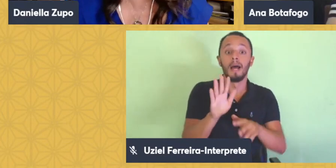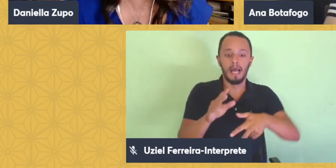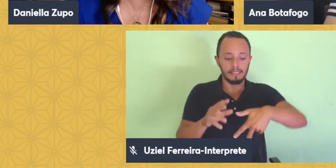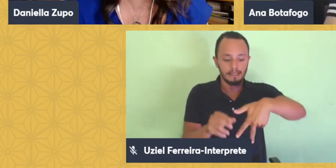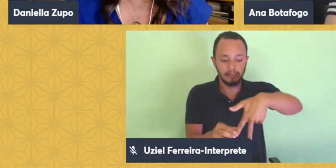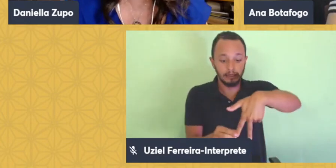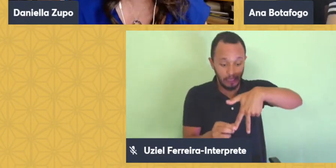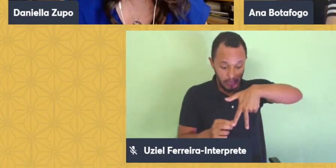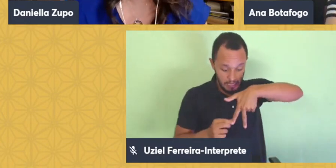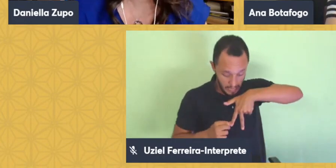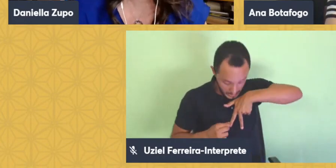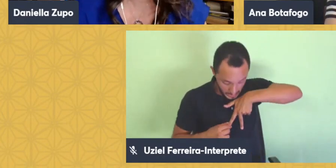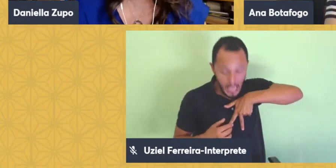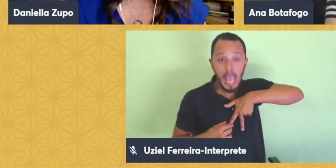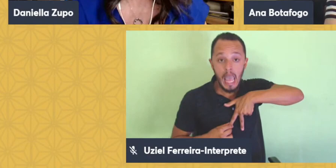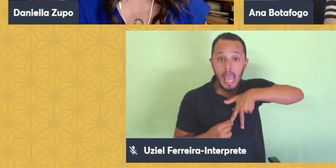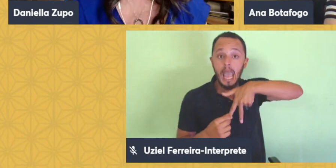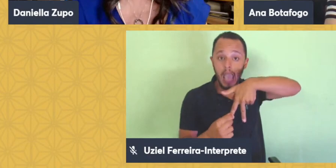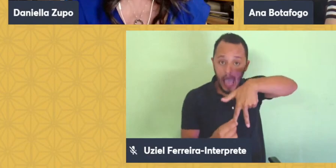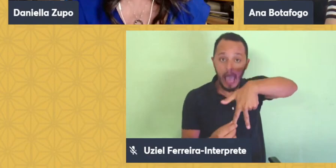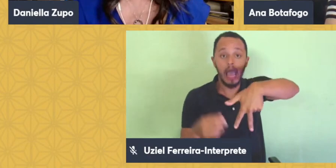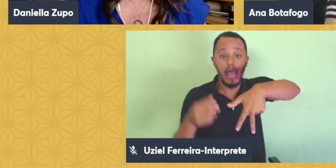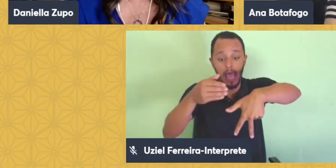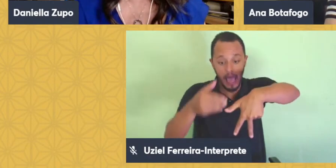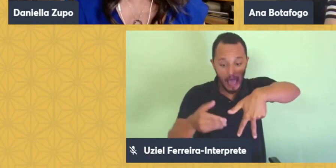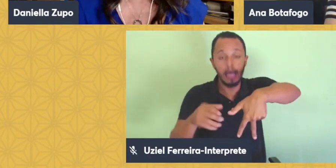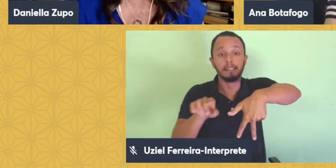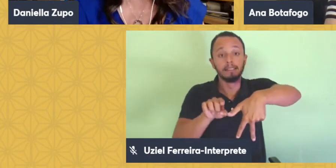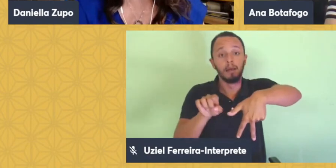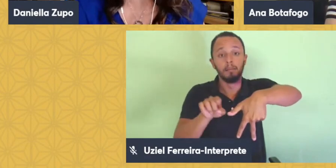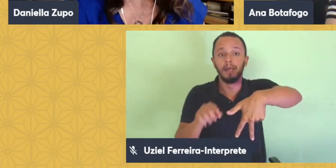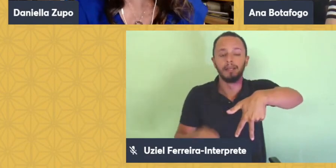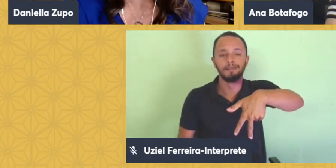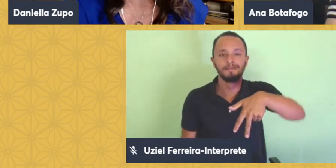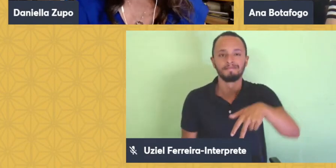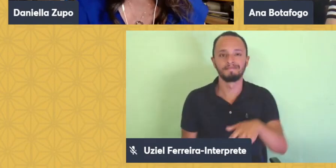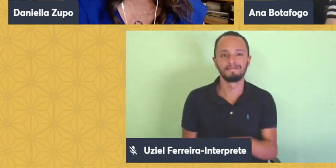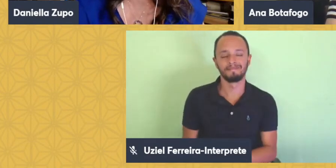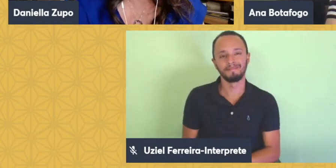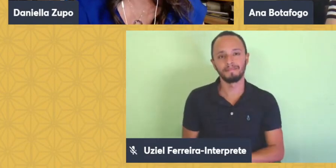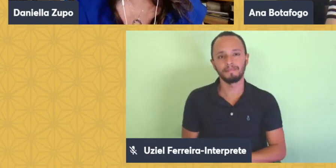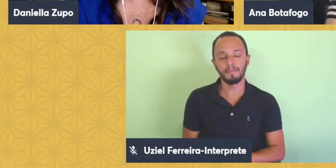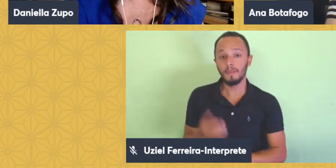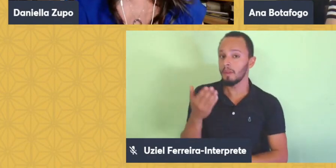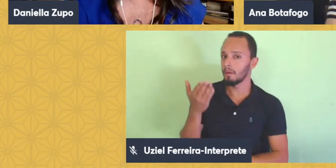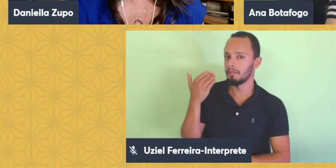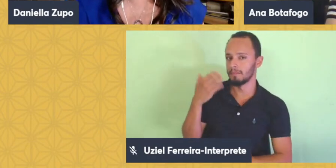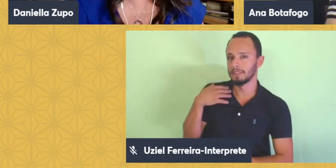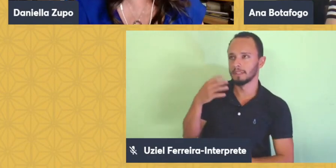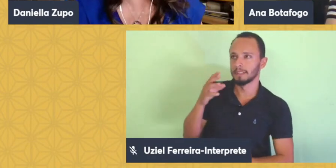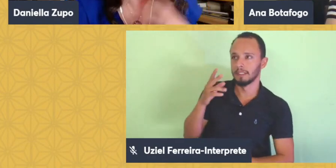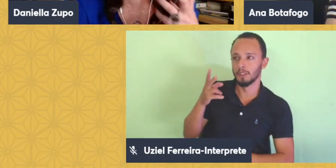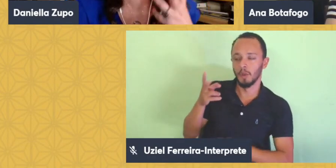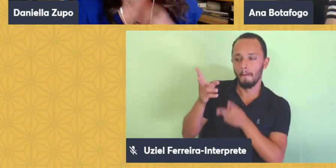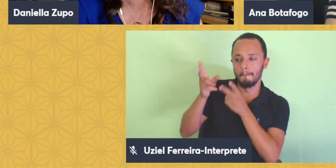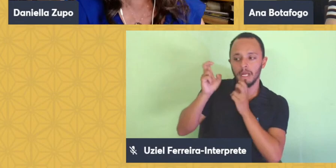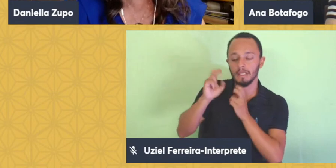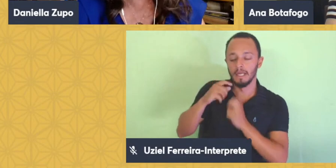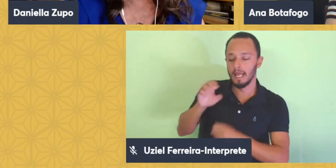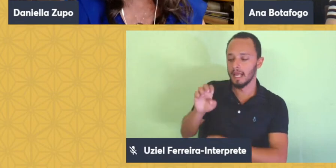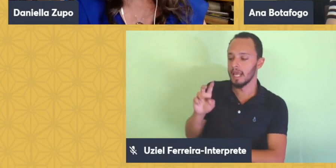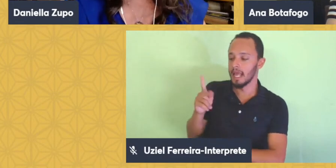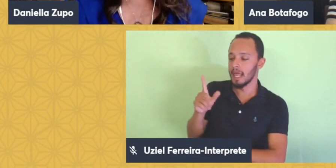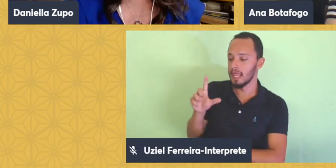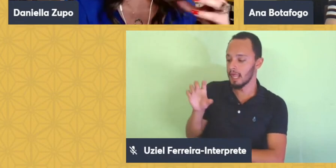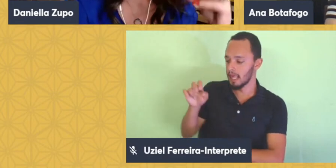né e da palavra também é que eu me lembro uma vez uma vez eu vi a Helena katz falando uma coisa que eu nunca nunca me esqueci porque